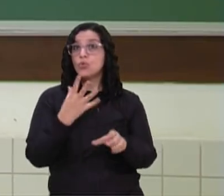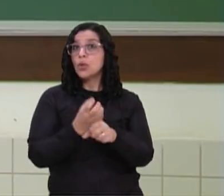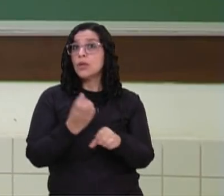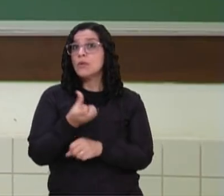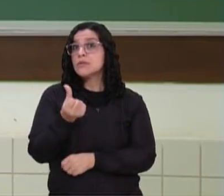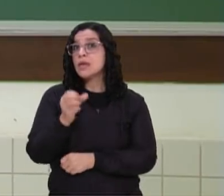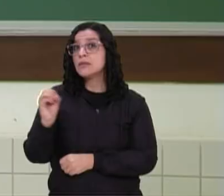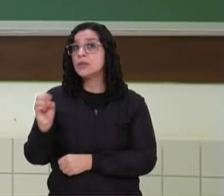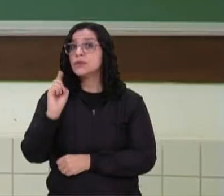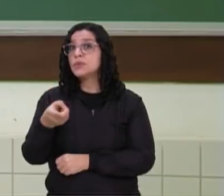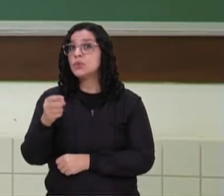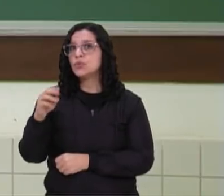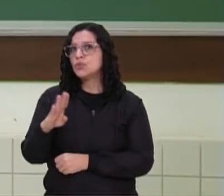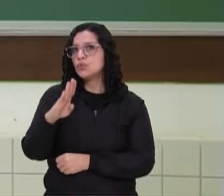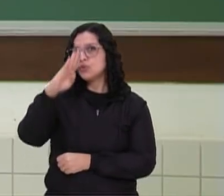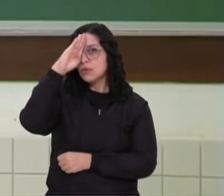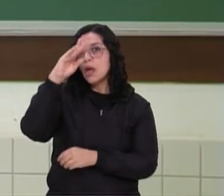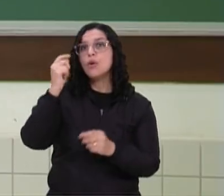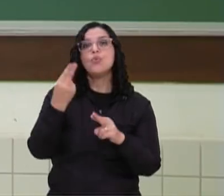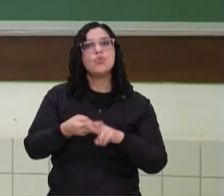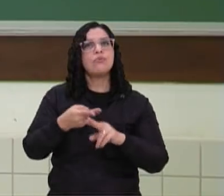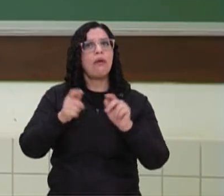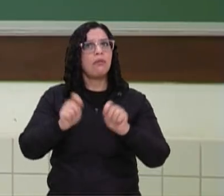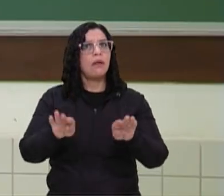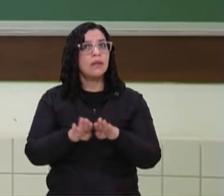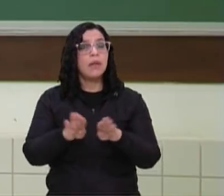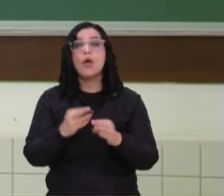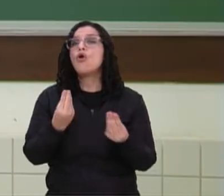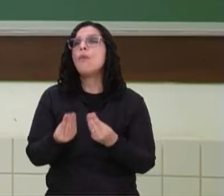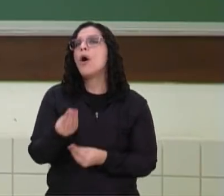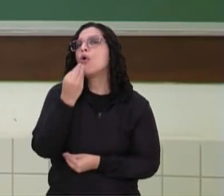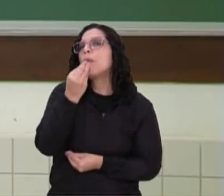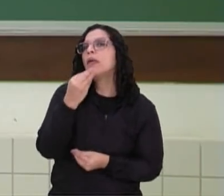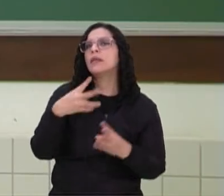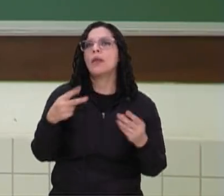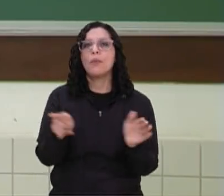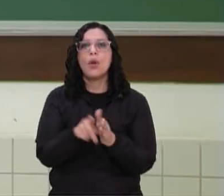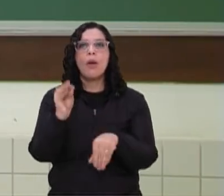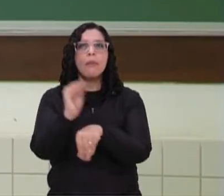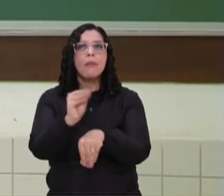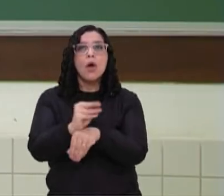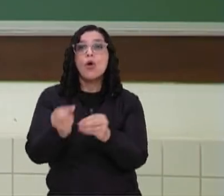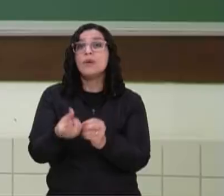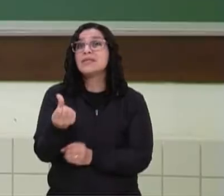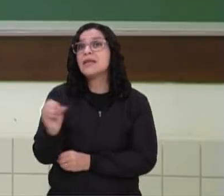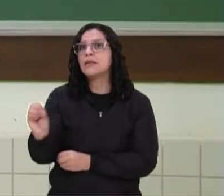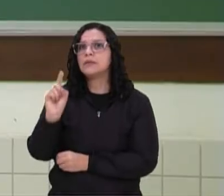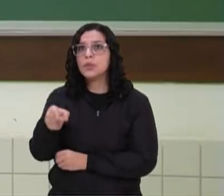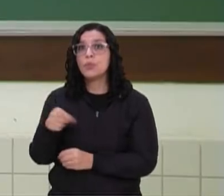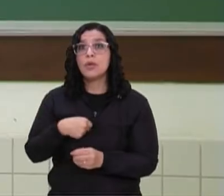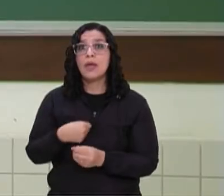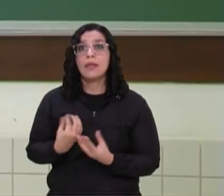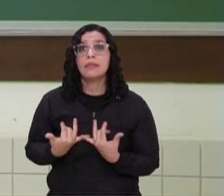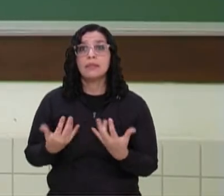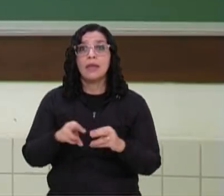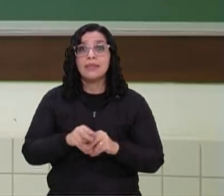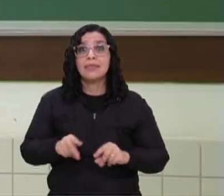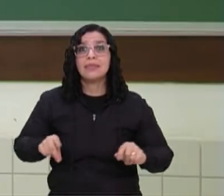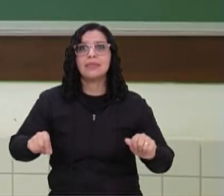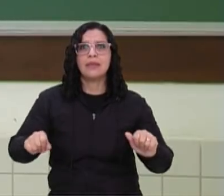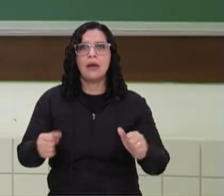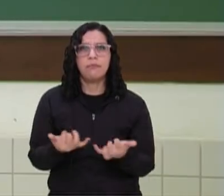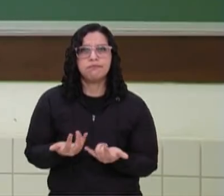600 mil soldados pudessem usar. Como alimentar 600 mil soldados se todas as plantações, todo o terreno está